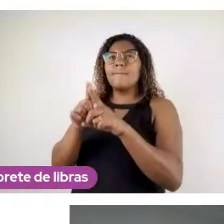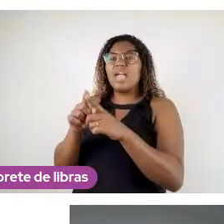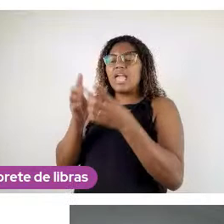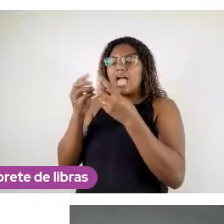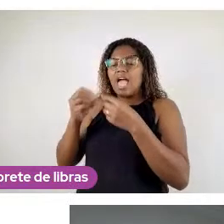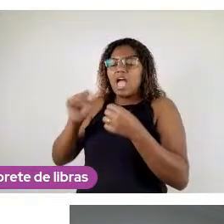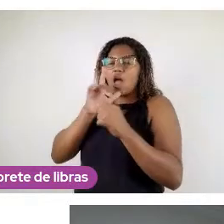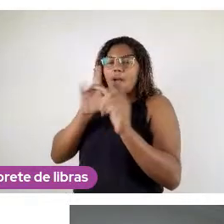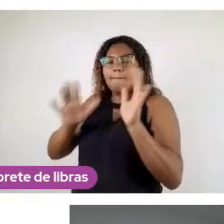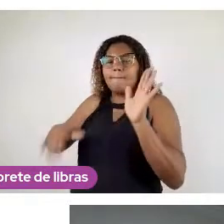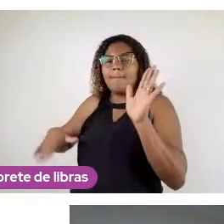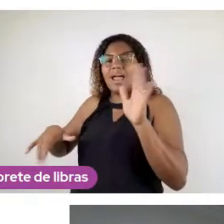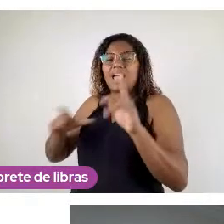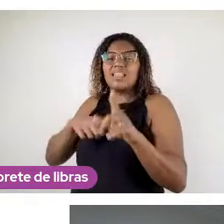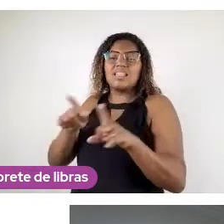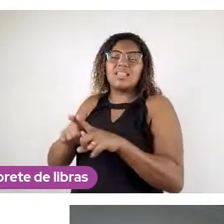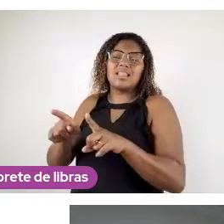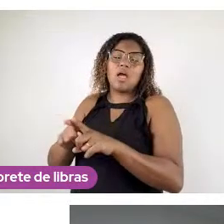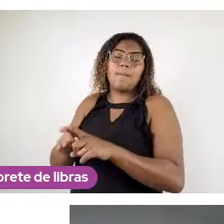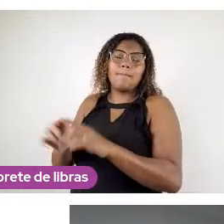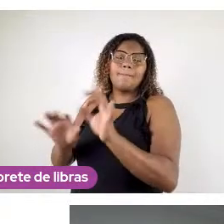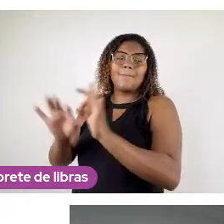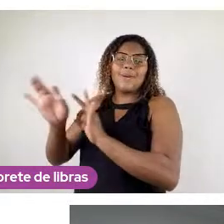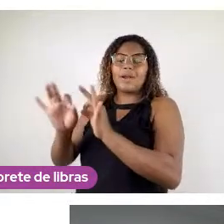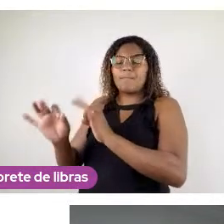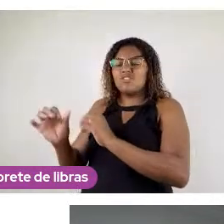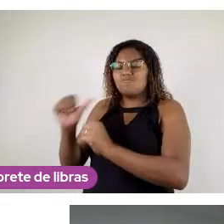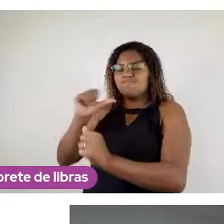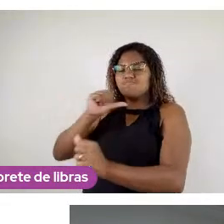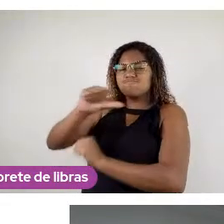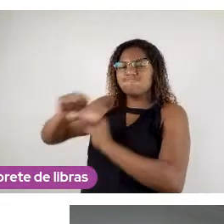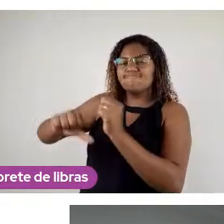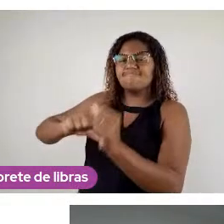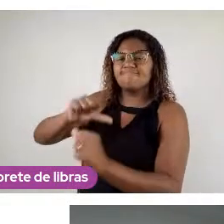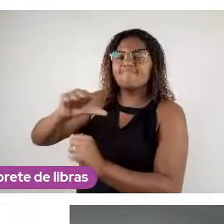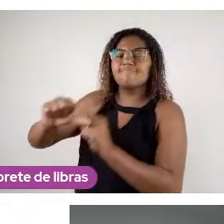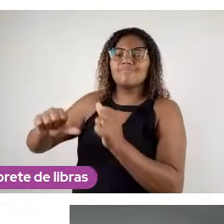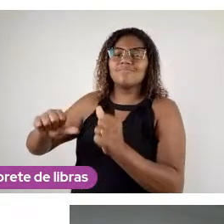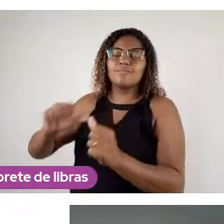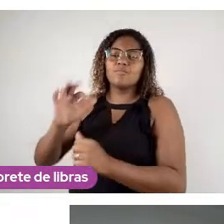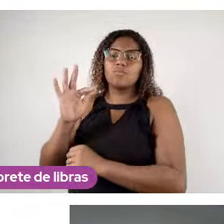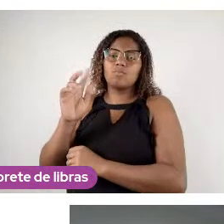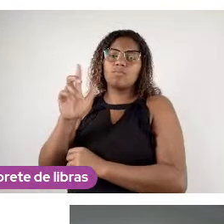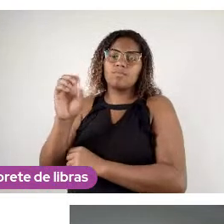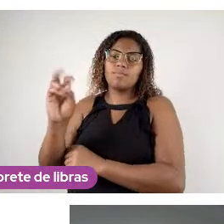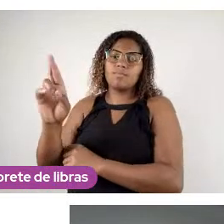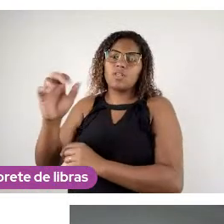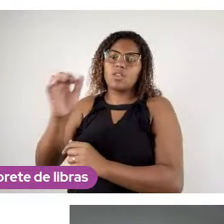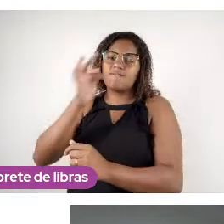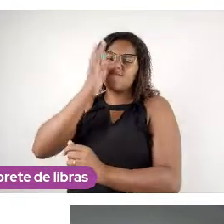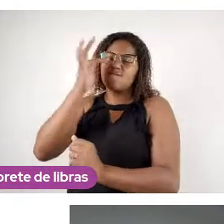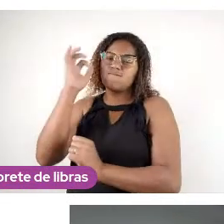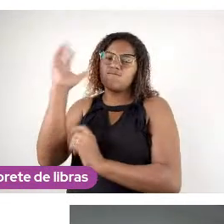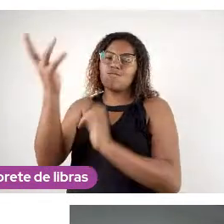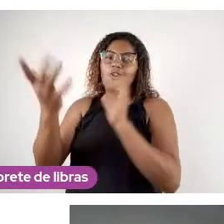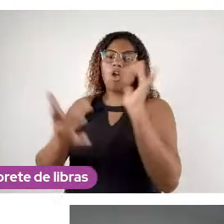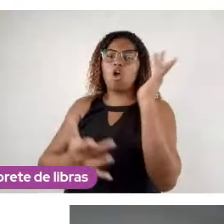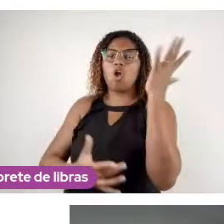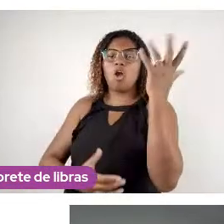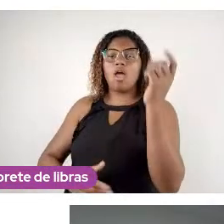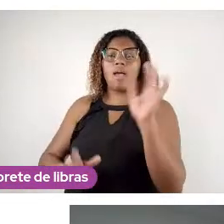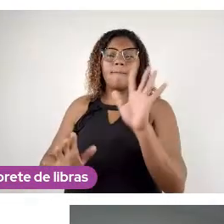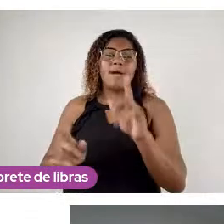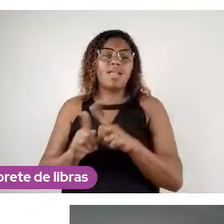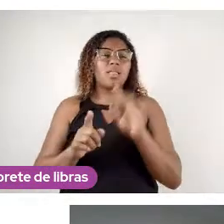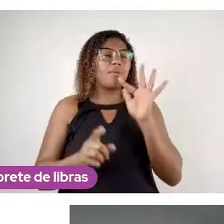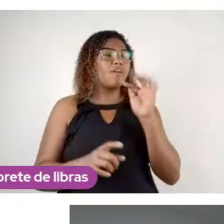gente tem esses programas de restauração da flora, né? Digamos assim, mas da fauna, se a gente fosse pensar. Bom,